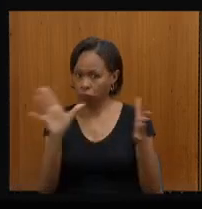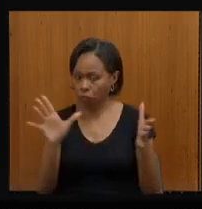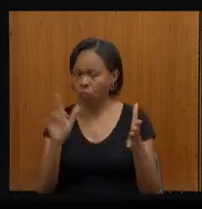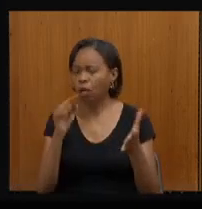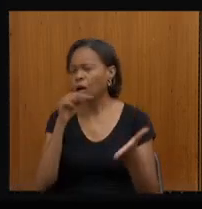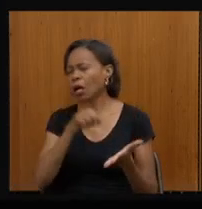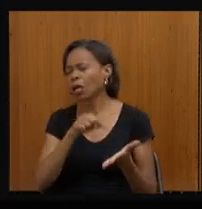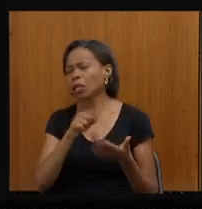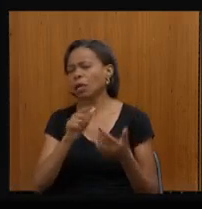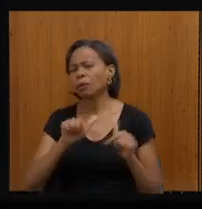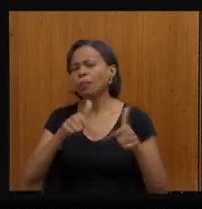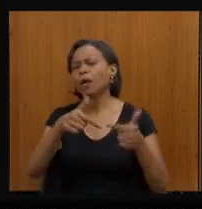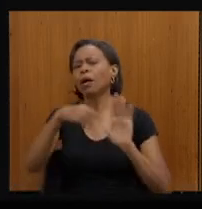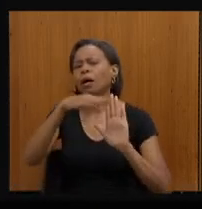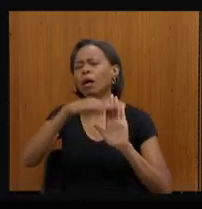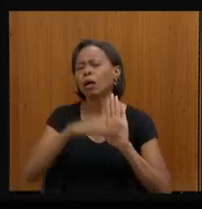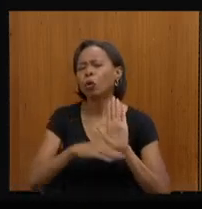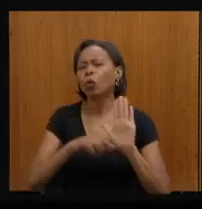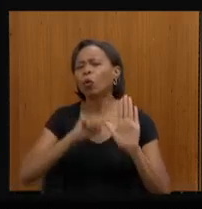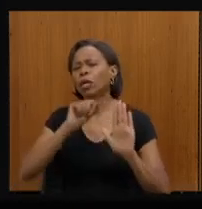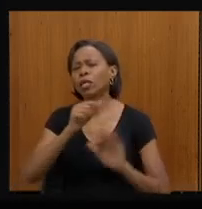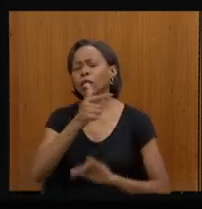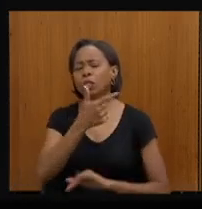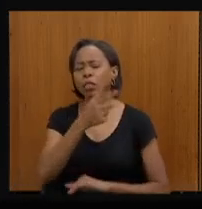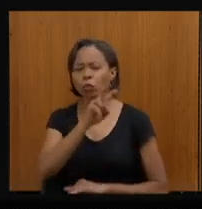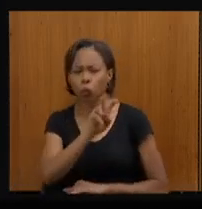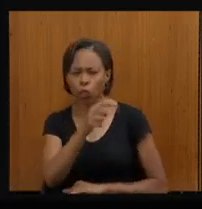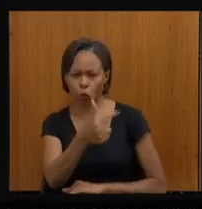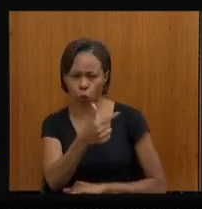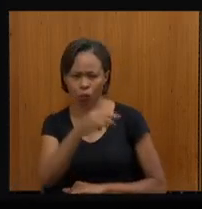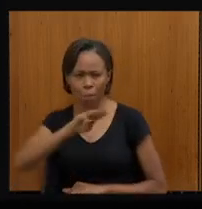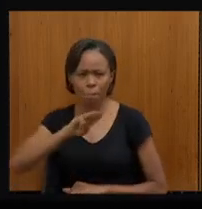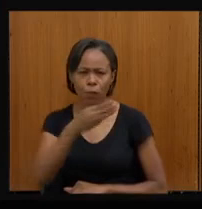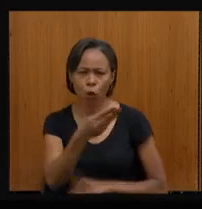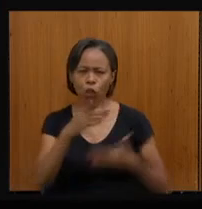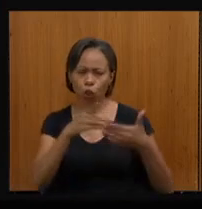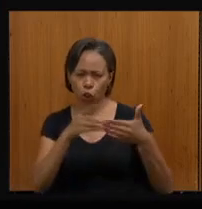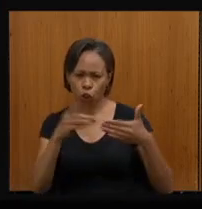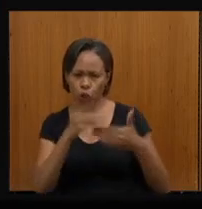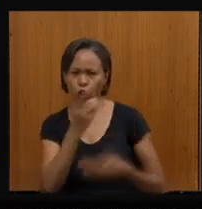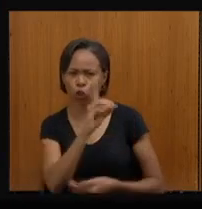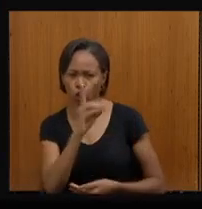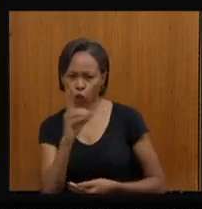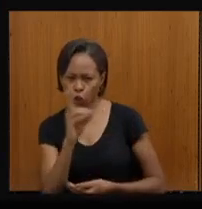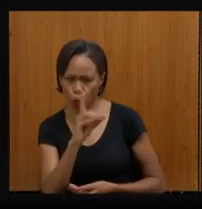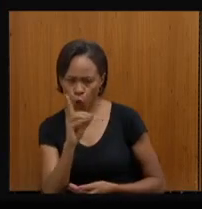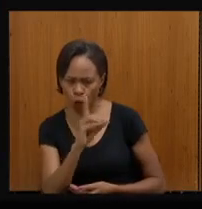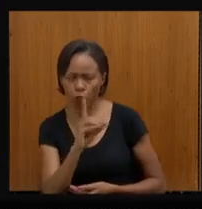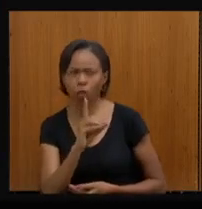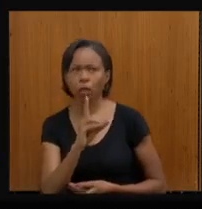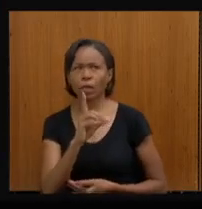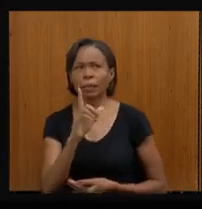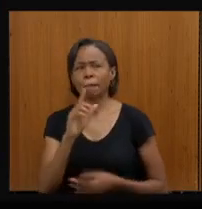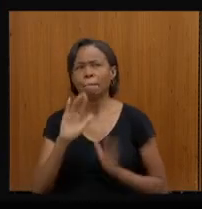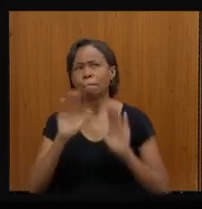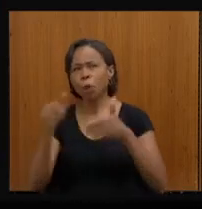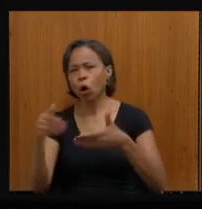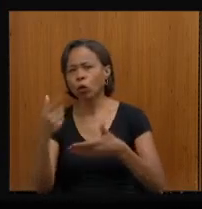ele destino a 52 milhões de dólares para projetos 31 projetos de